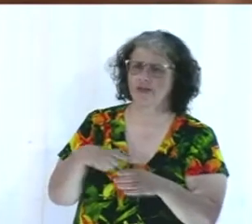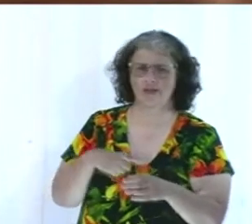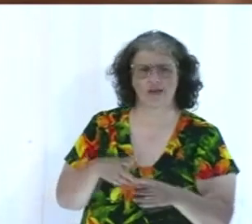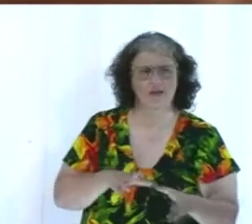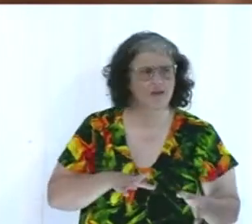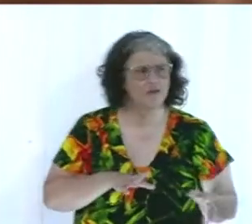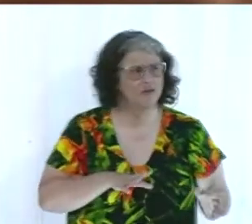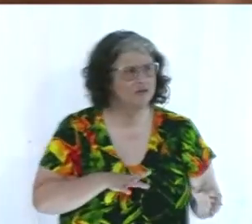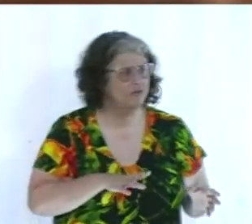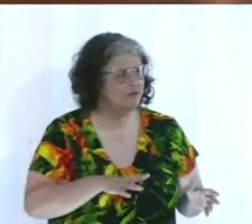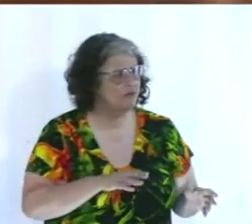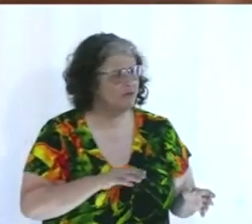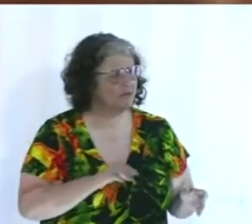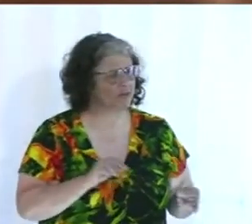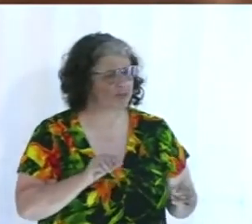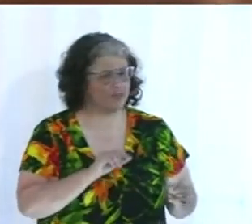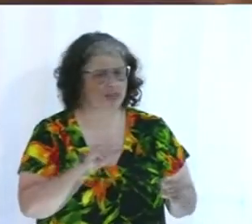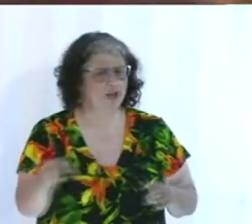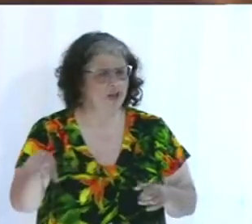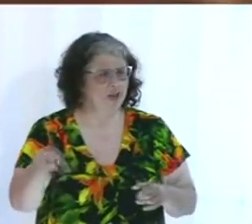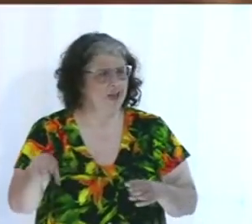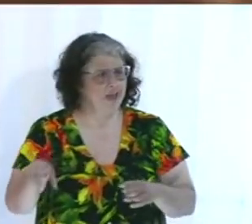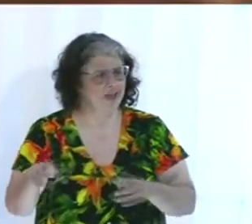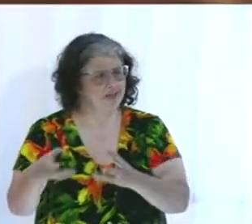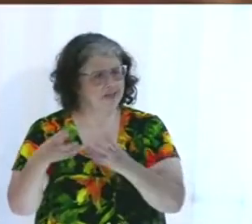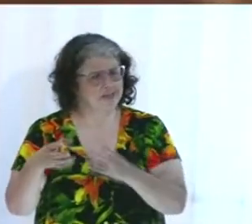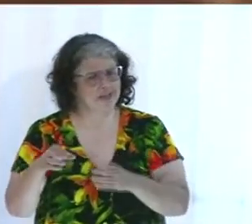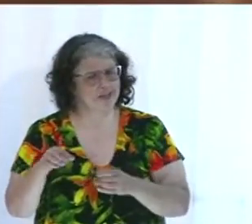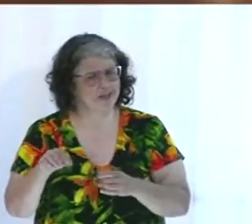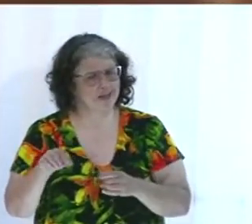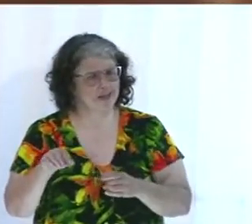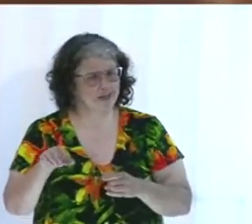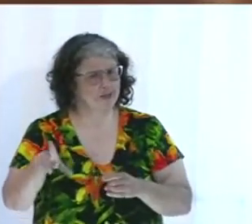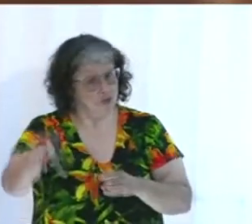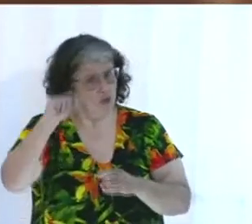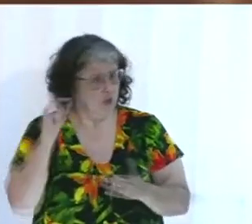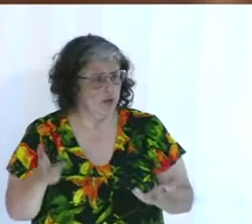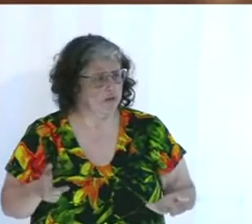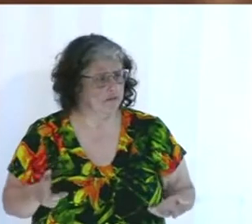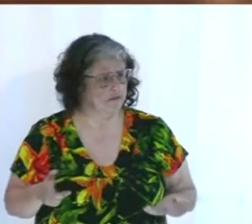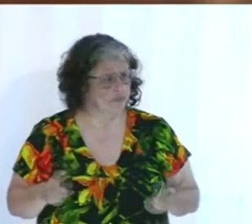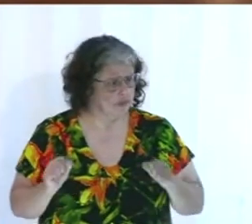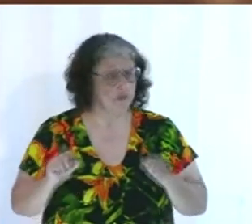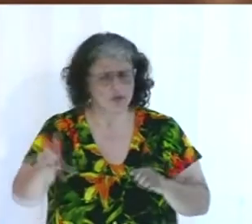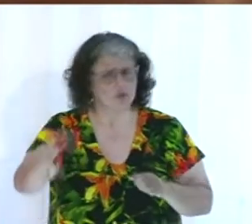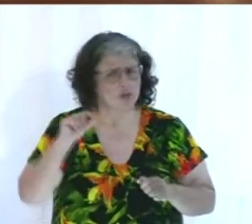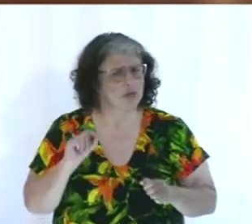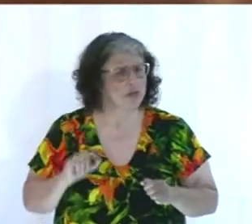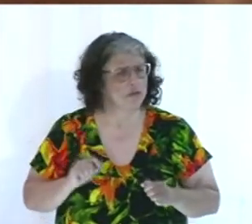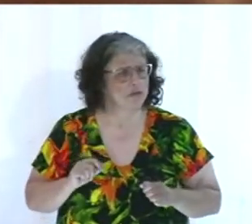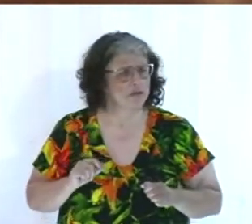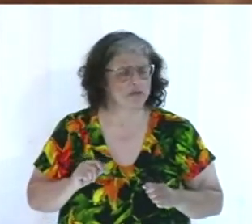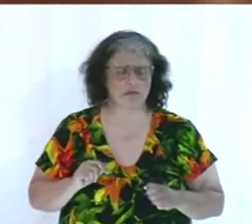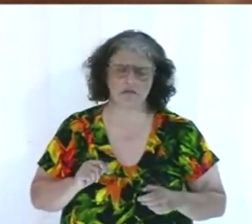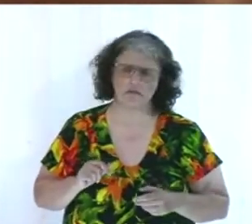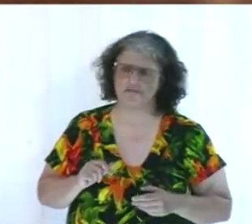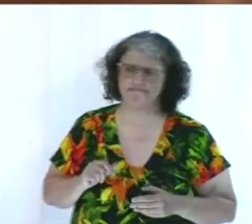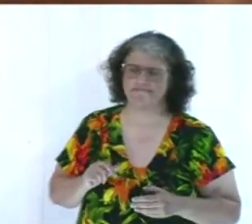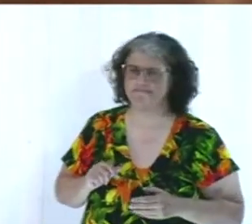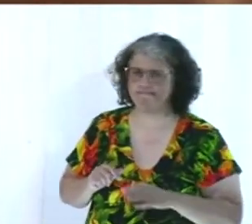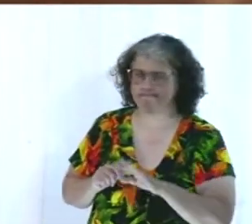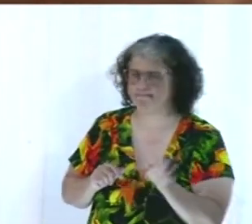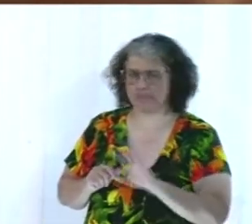não decide nada. Porque se você tirar a graça do Senhor Jesus da sua vida, você já está condenado. Não